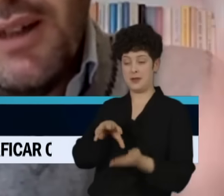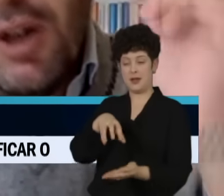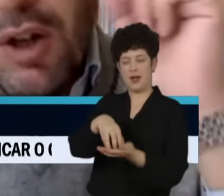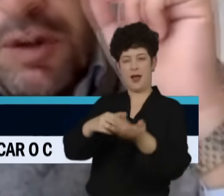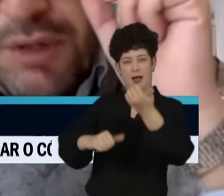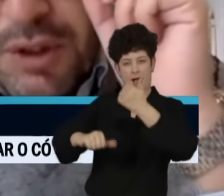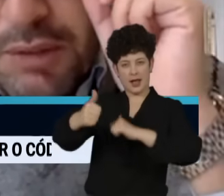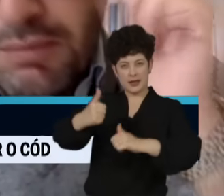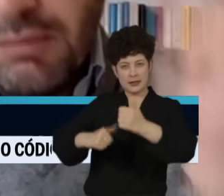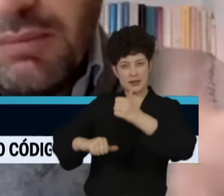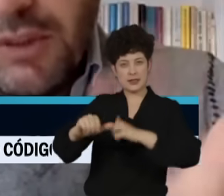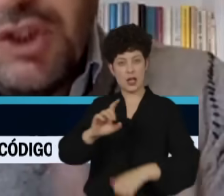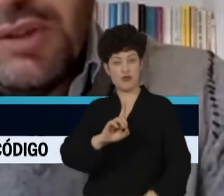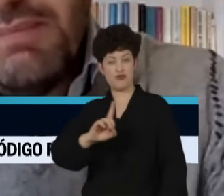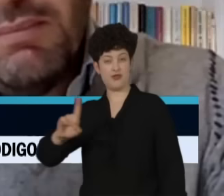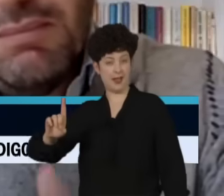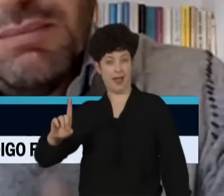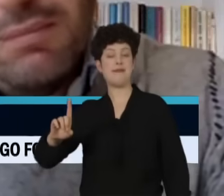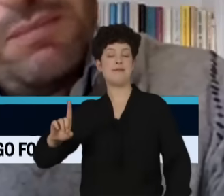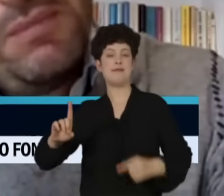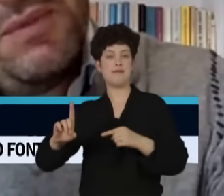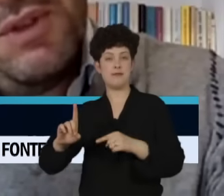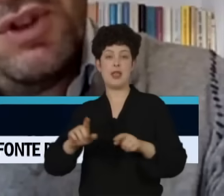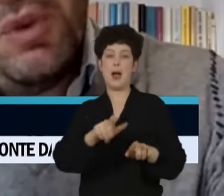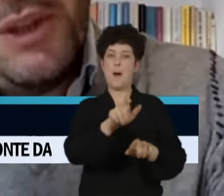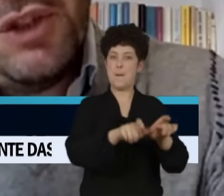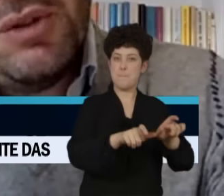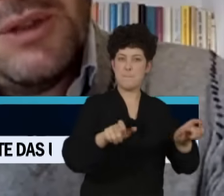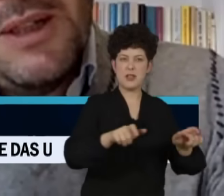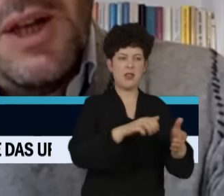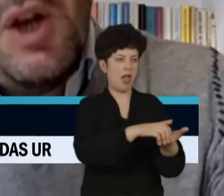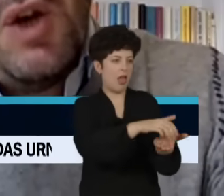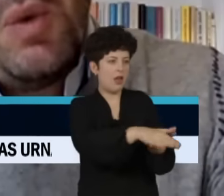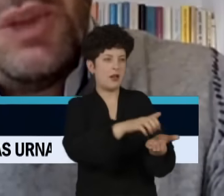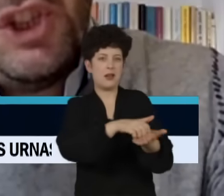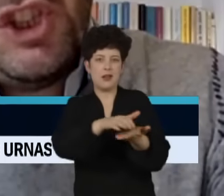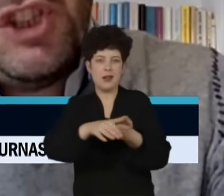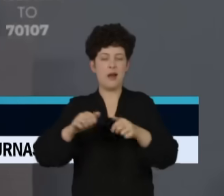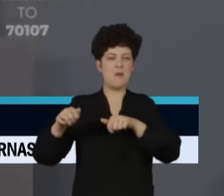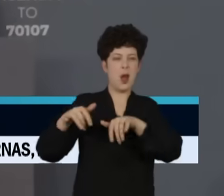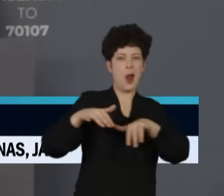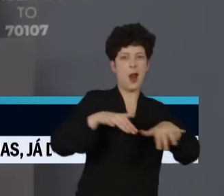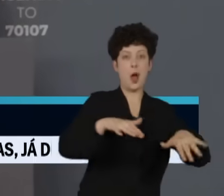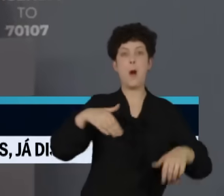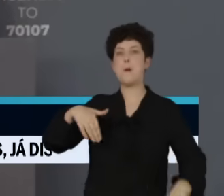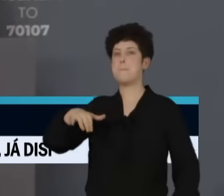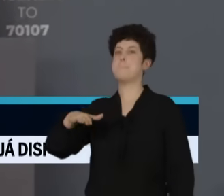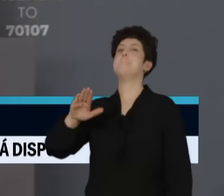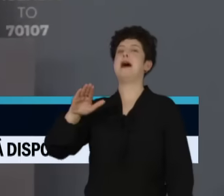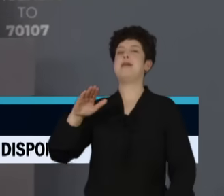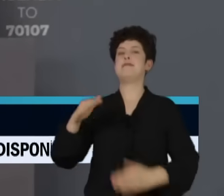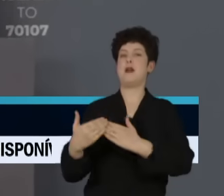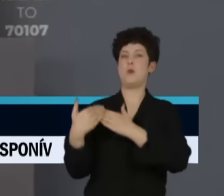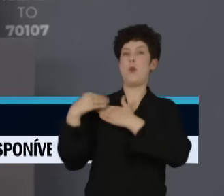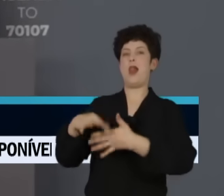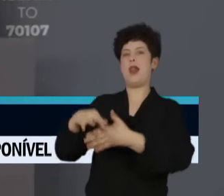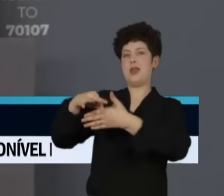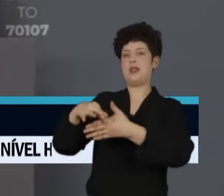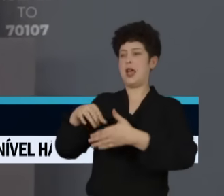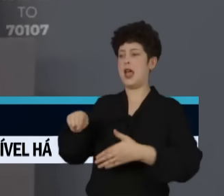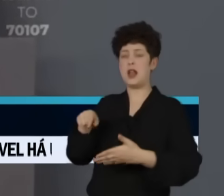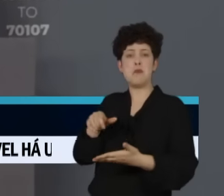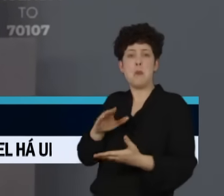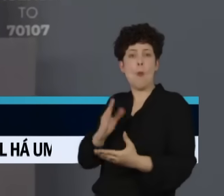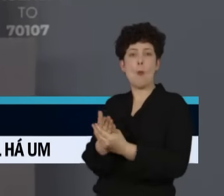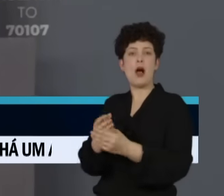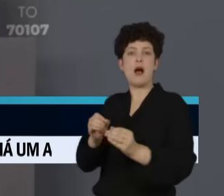de Análise da Extrema Direita, enquanto os civis estão sendo punidos pela invasão, o maior responsável ainda não foi castigado pelos seus